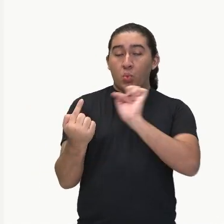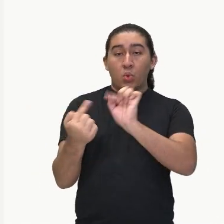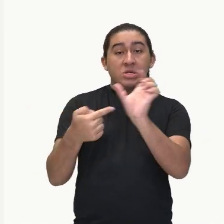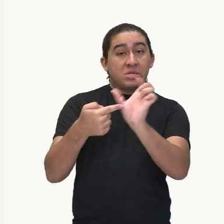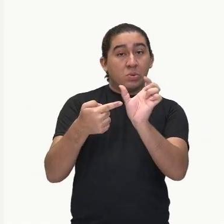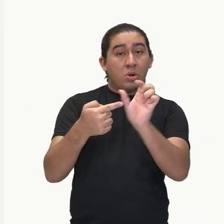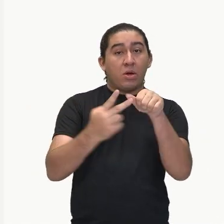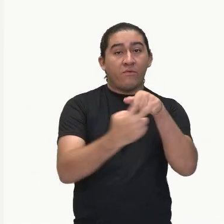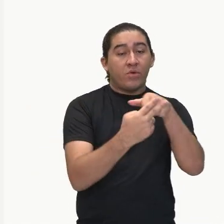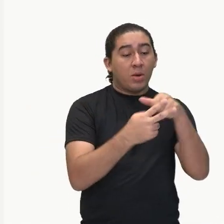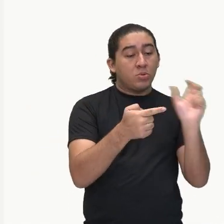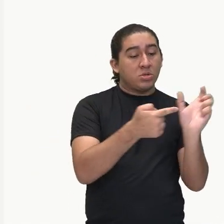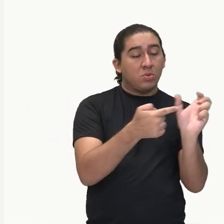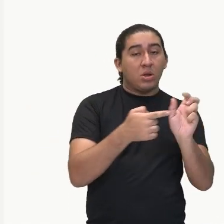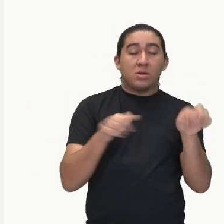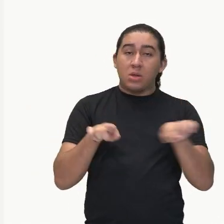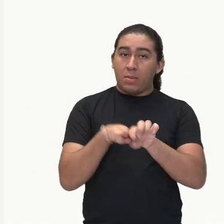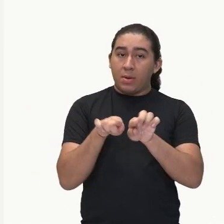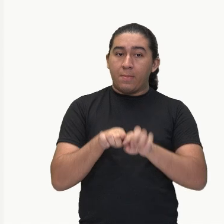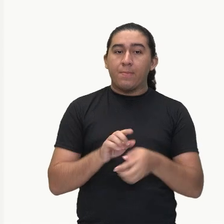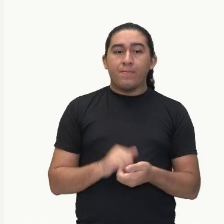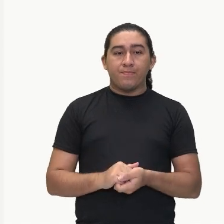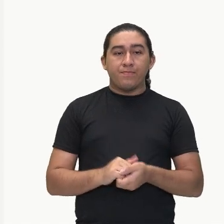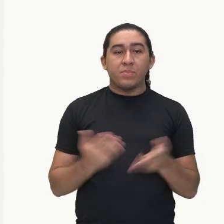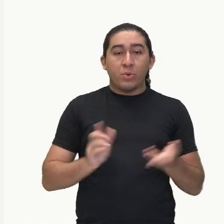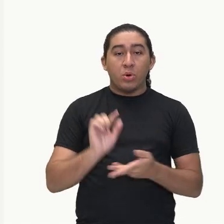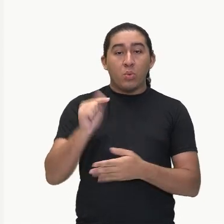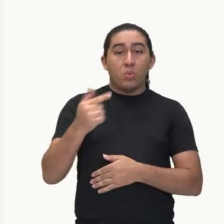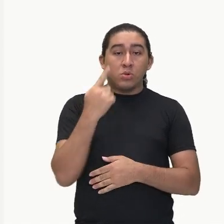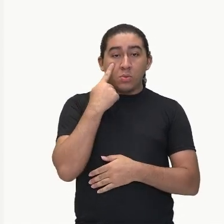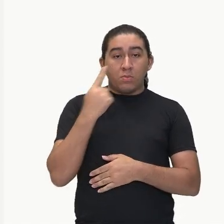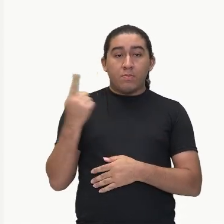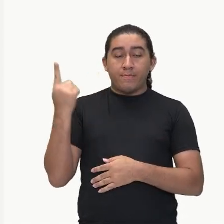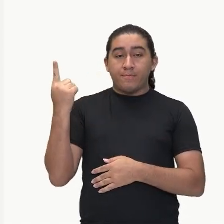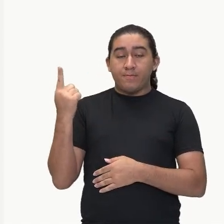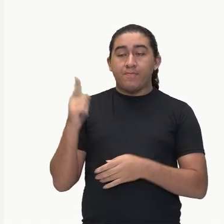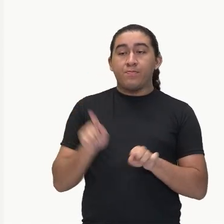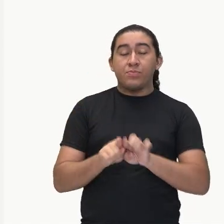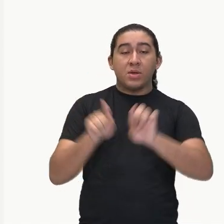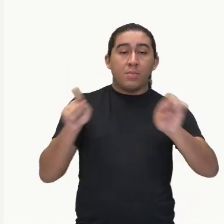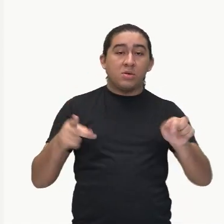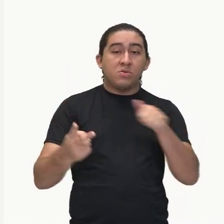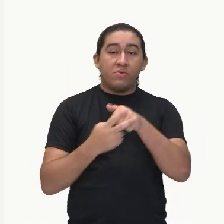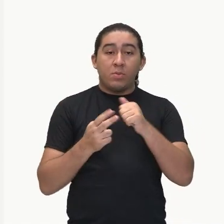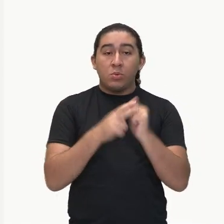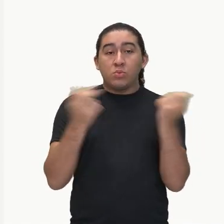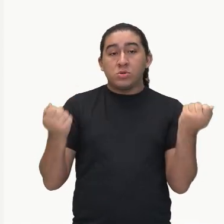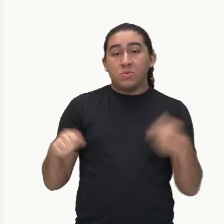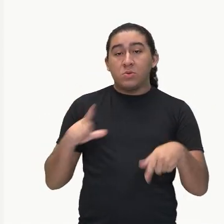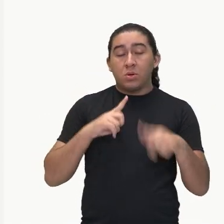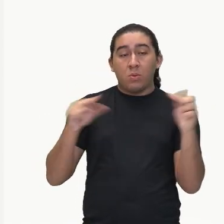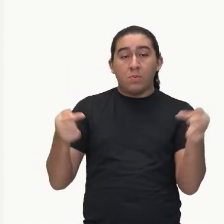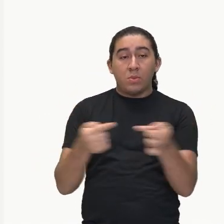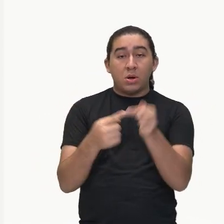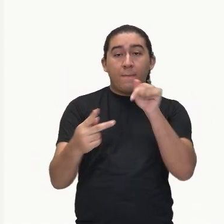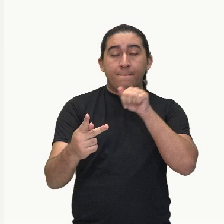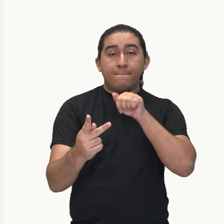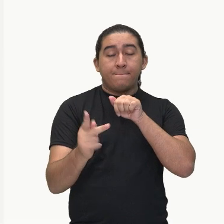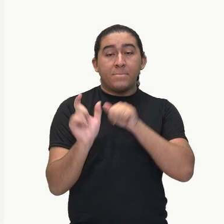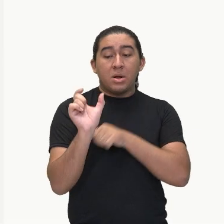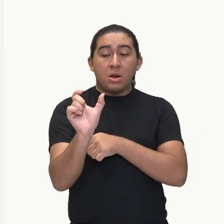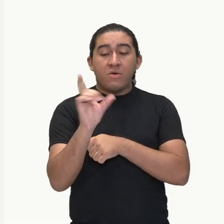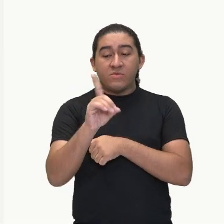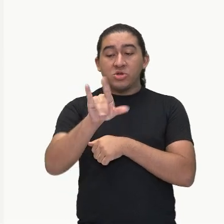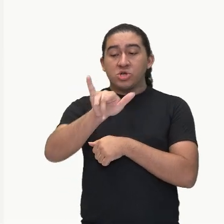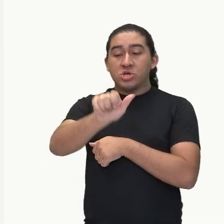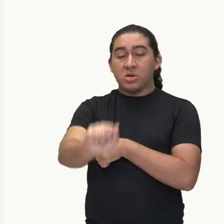fica no singular. Agora vamos ver outra situação. Mas o verbo também pode concordar com a palavra